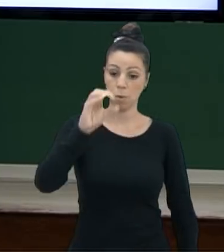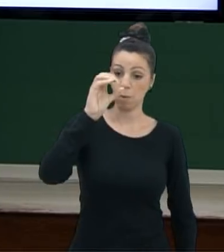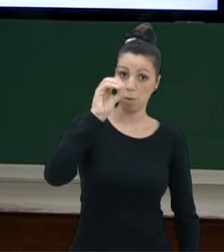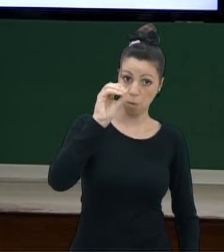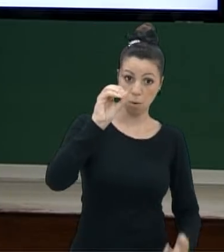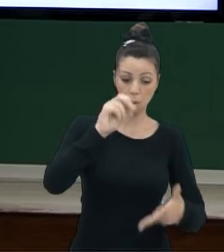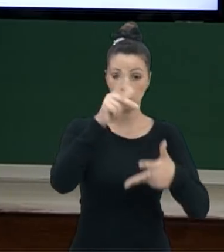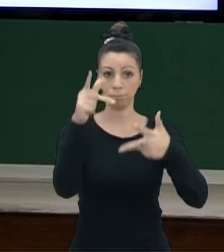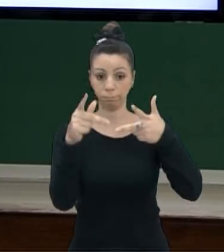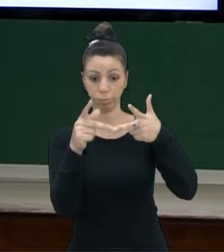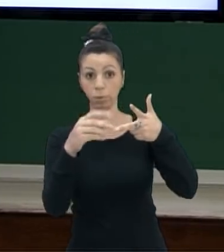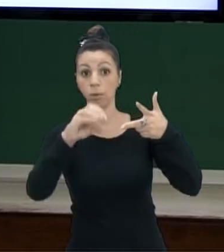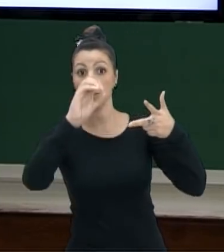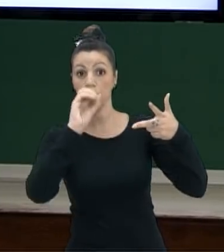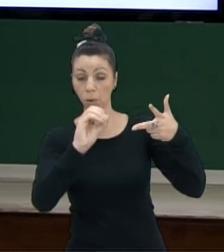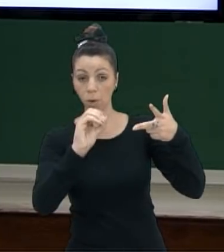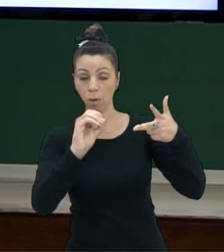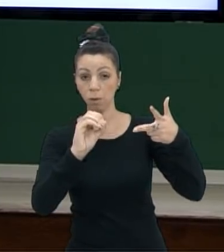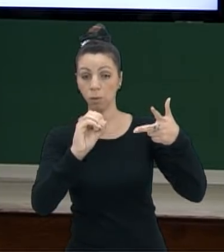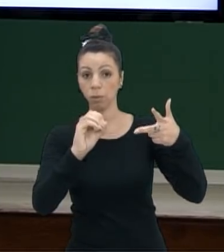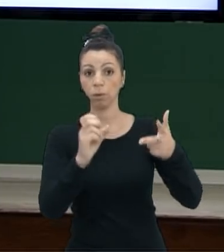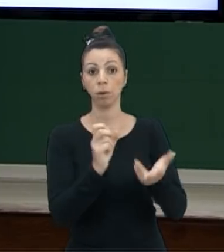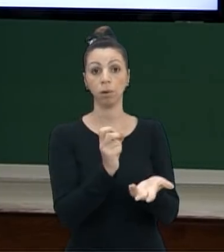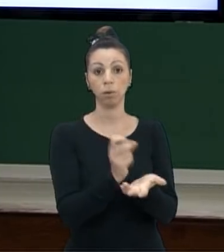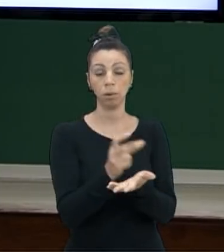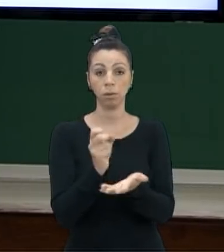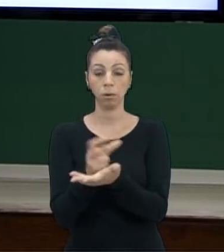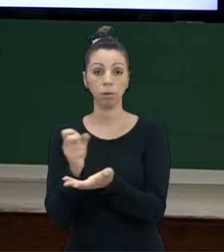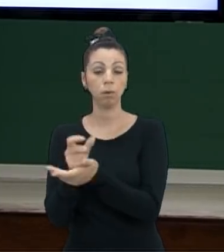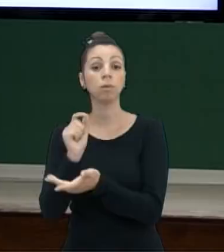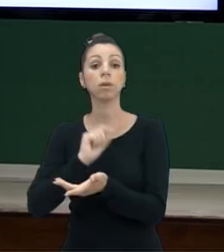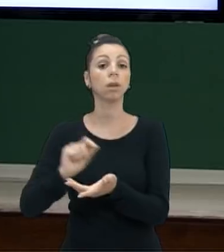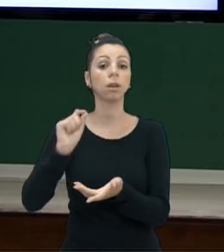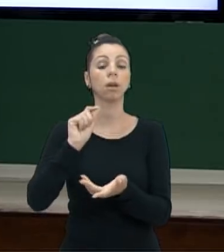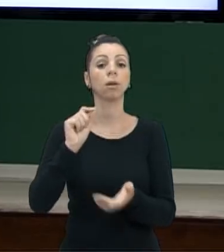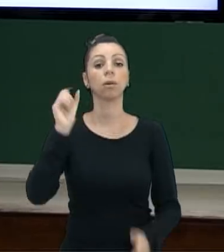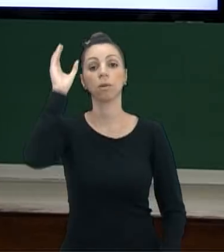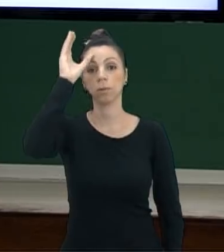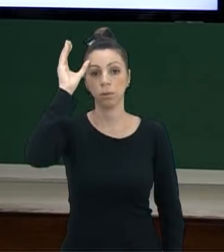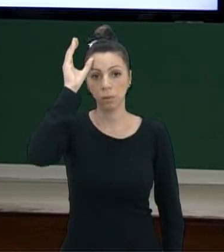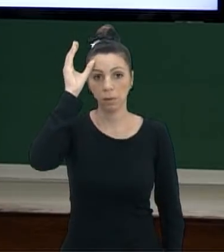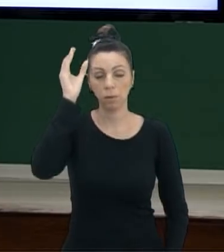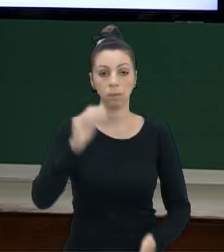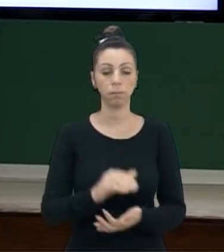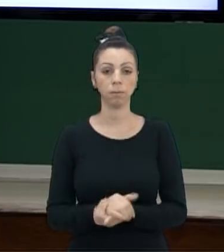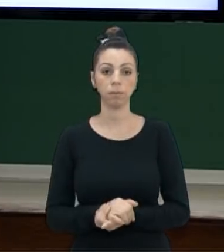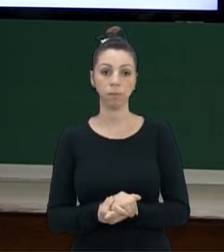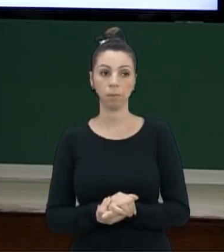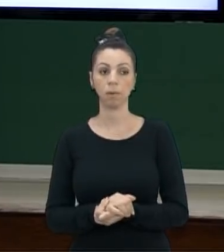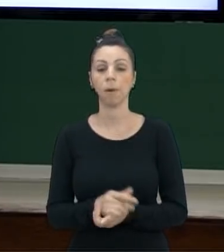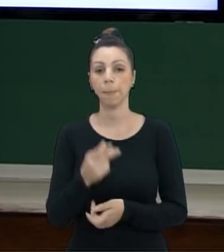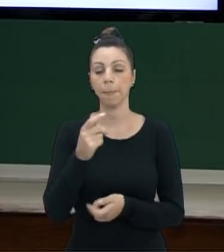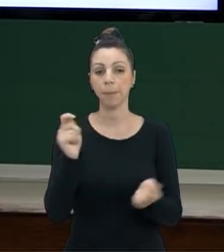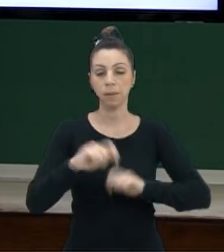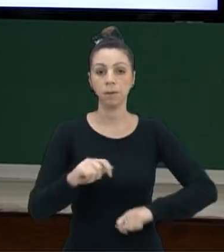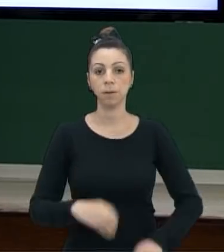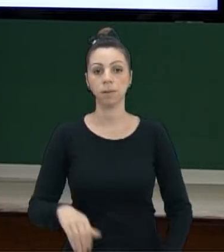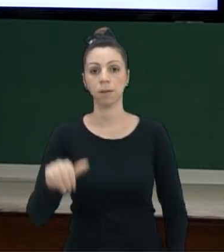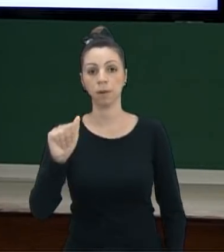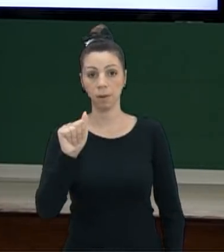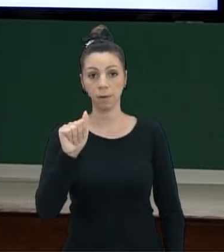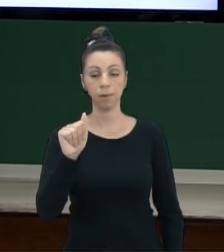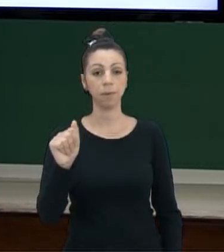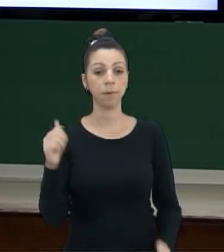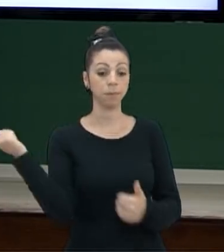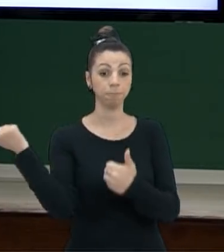terceira pessoa ali do discurso. Então, eu vou ter que usar o e o a, né? Para falar sobre esse assunto, se eu